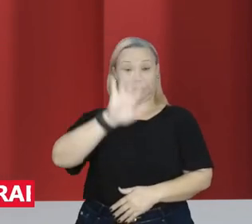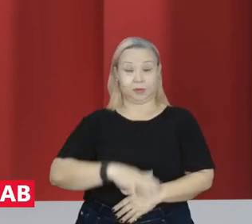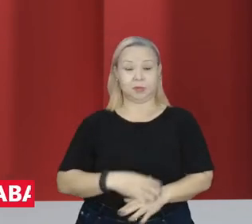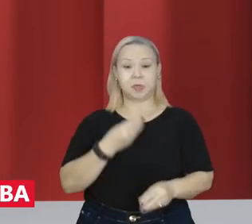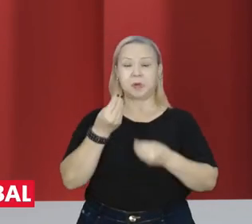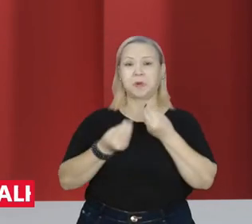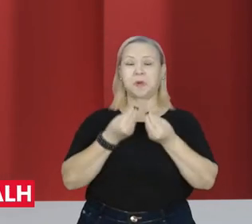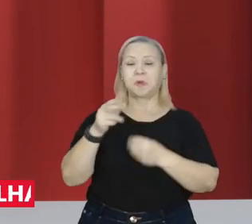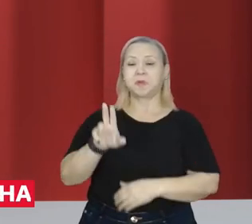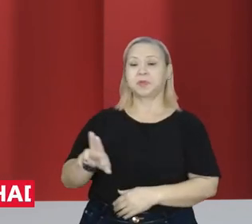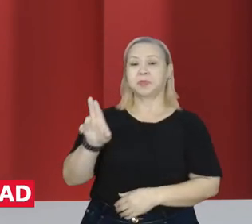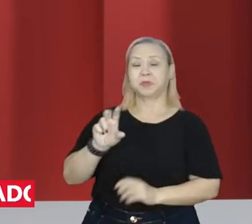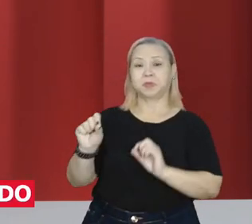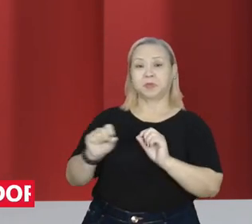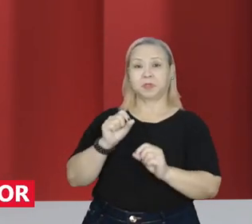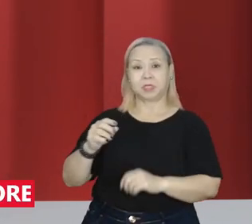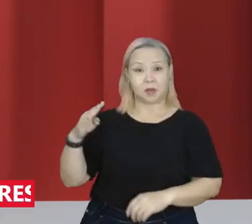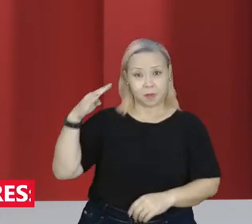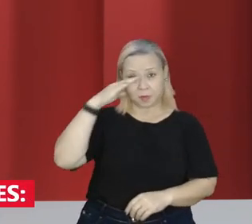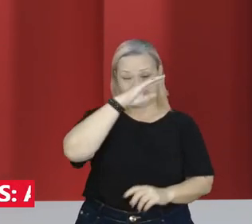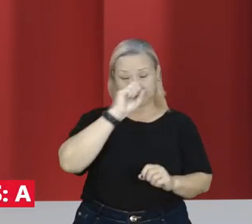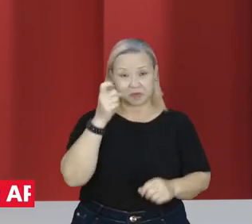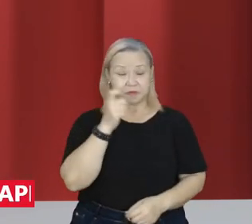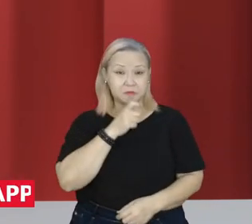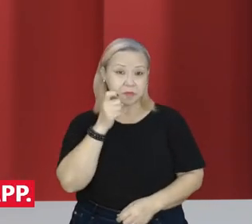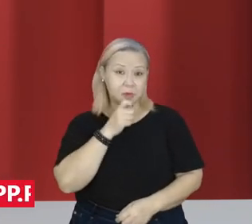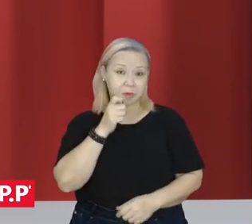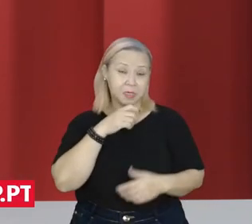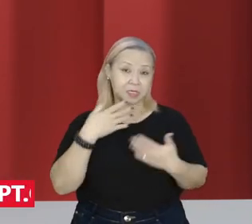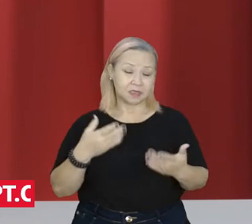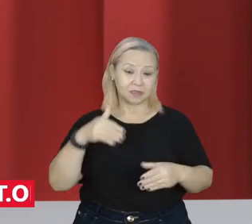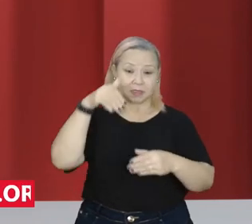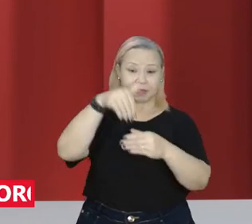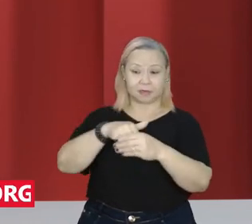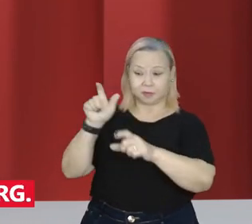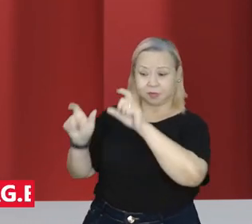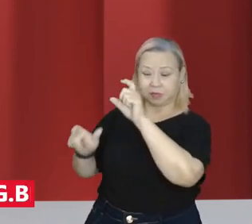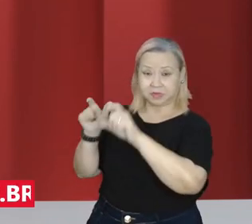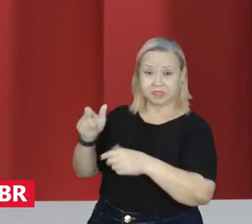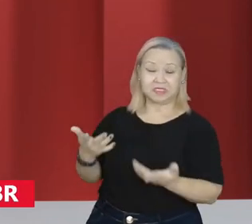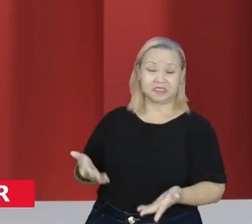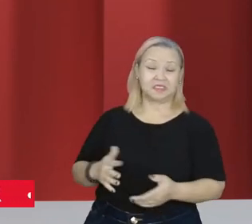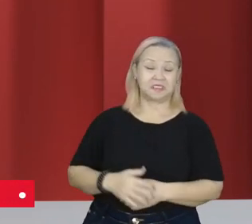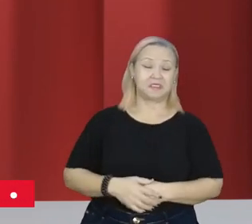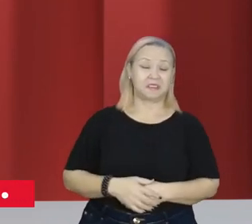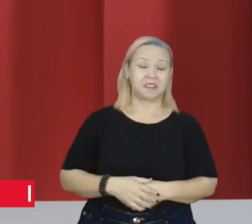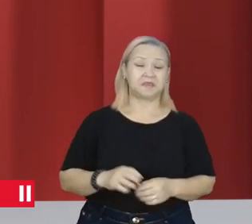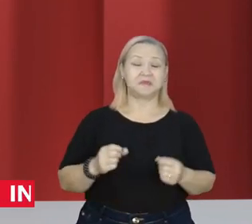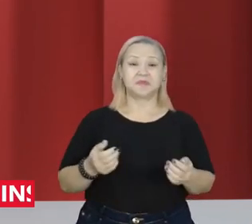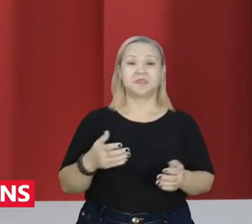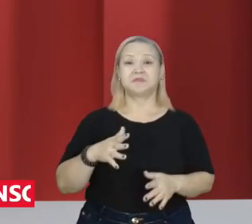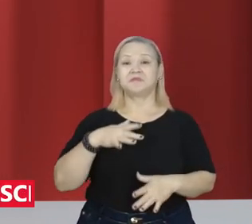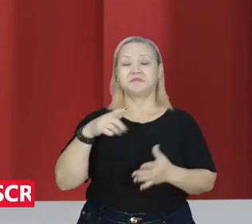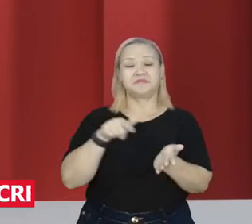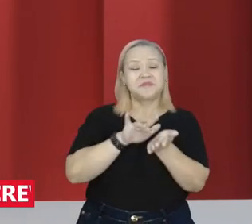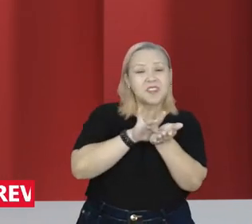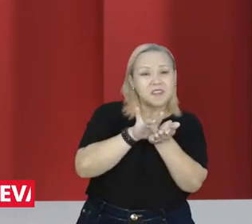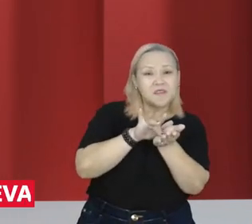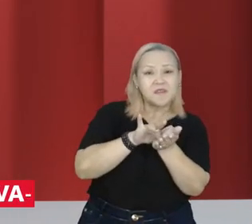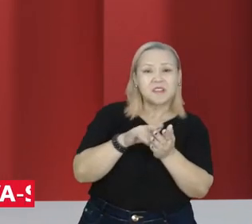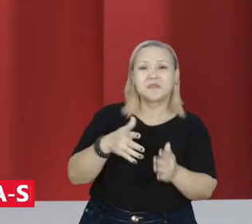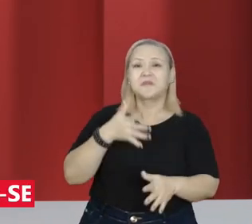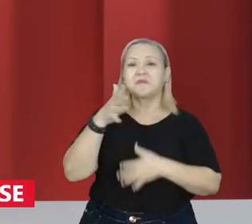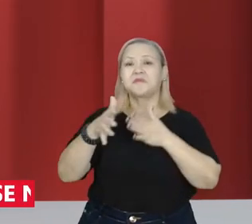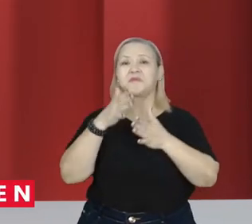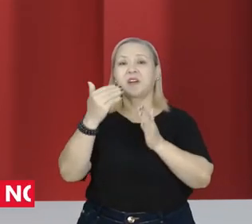sendo usado pelo Bolsonaro para mentir pro eleitor e vender aí uma falsa queda no preço de vários produtos.